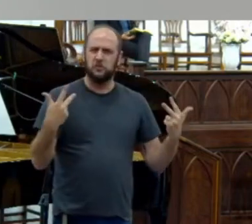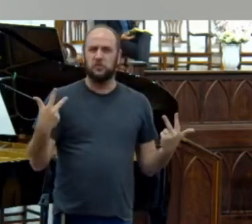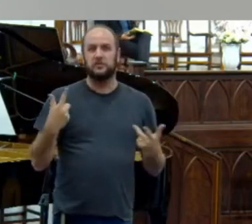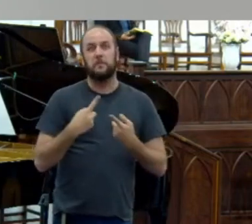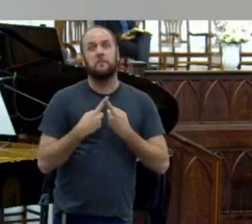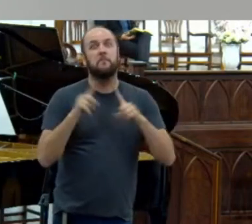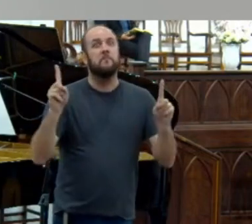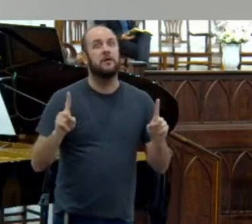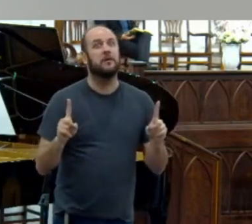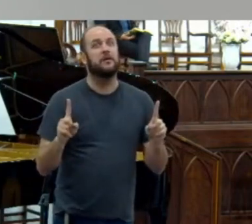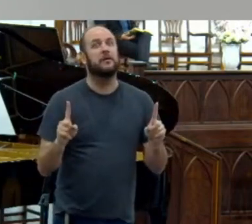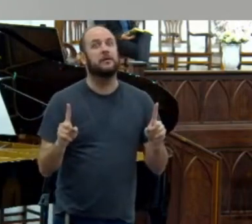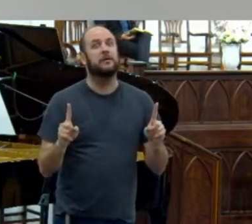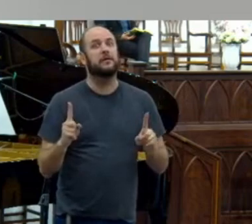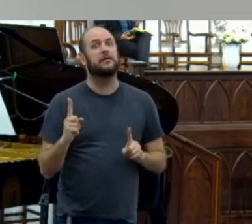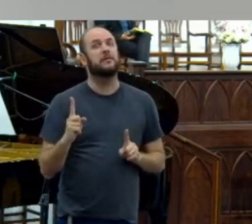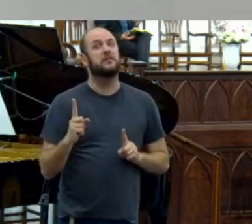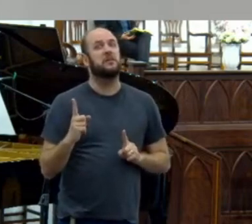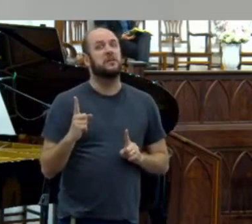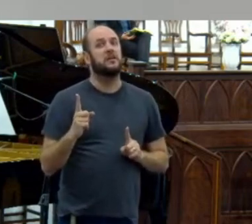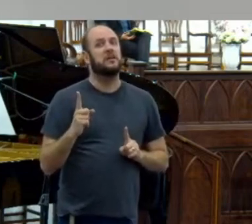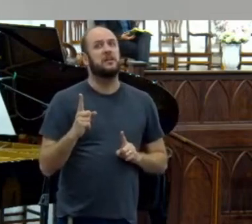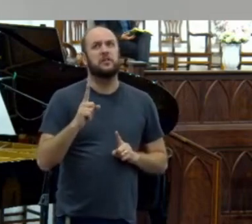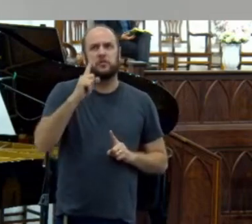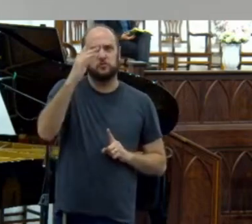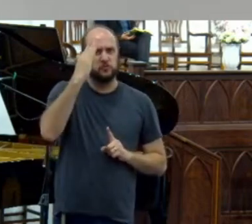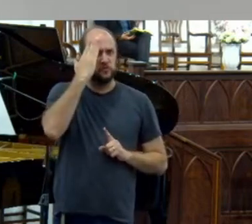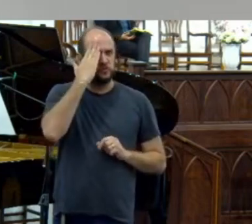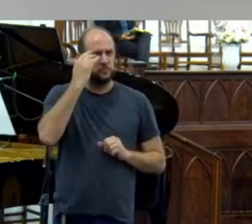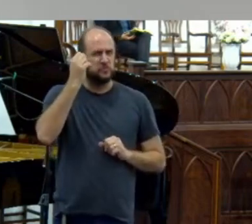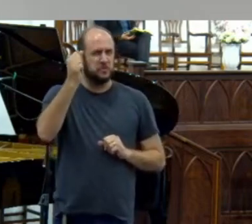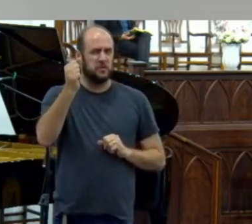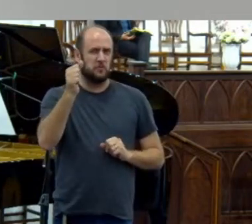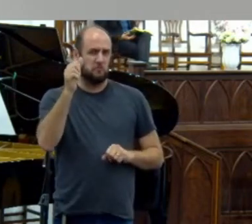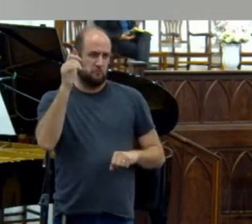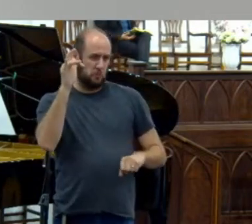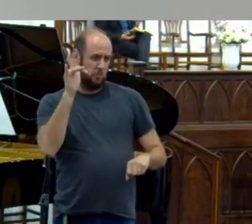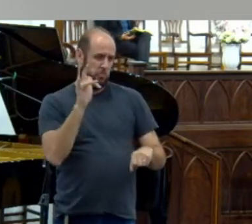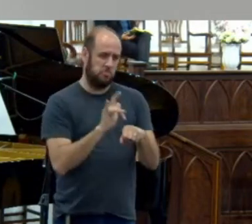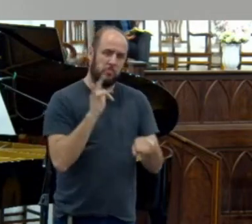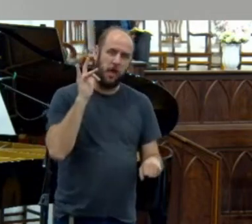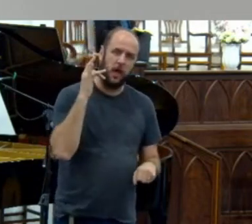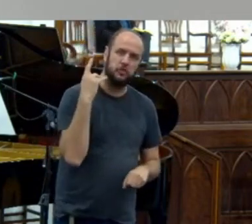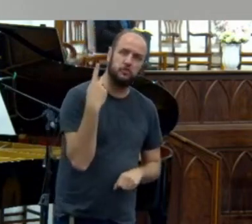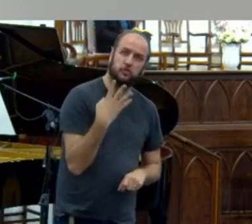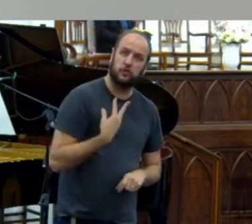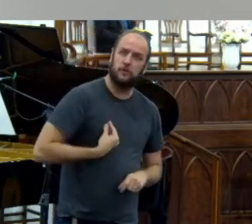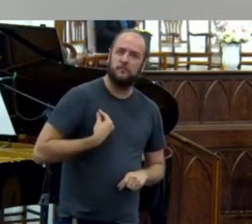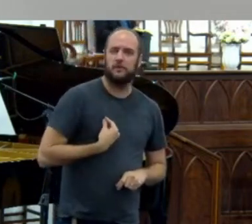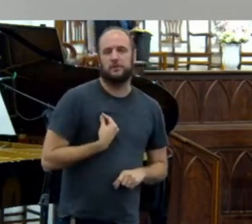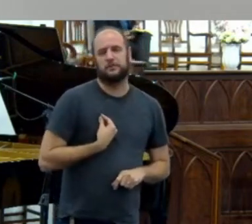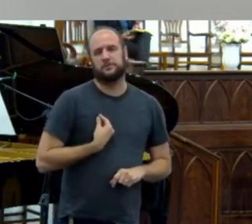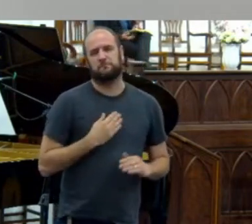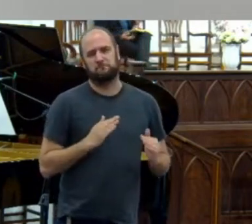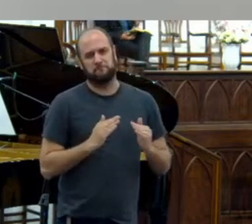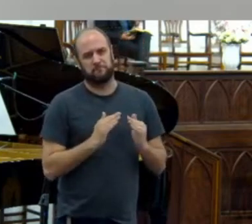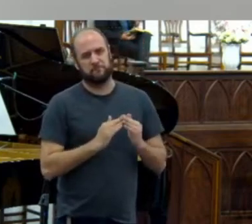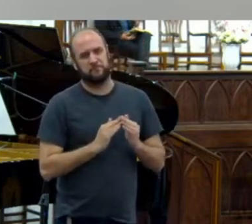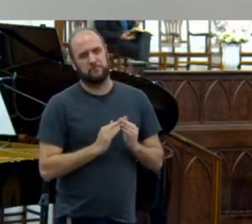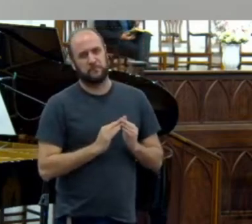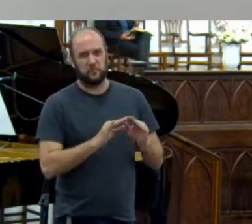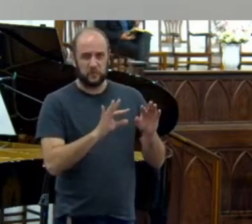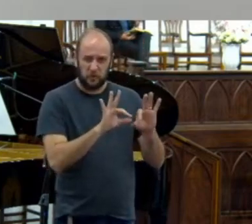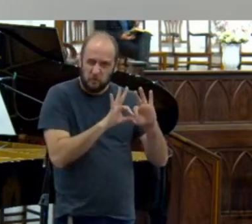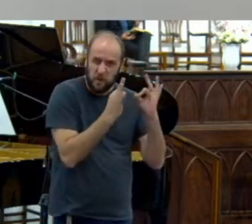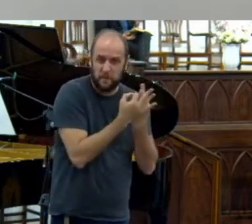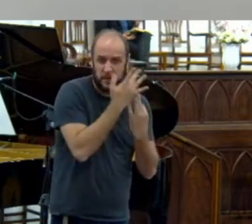Todavia, quando a soberania divina atinge a sua casa, quando Deus tira alguém da sua